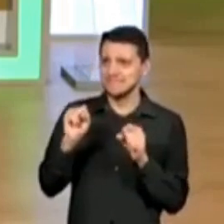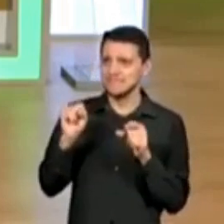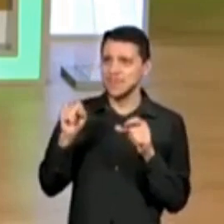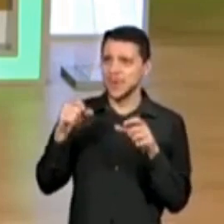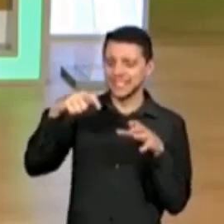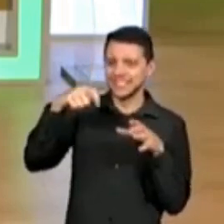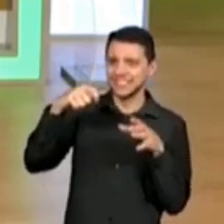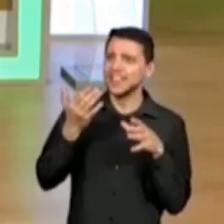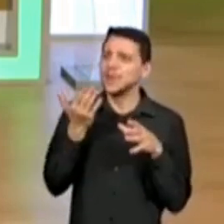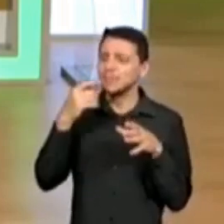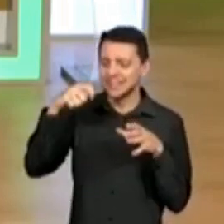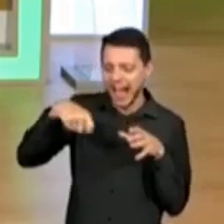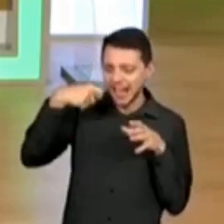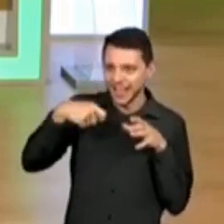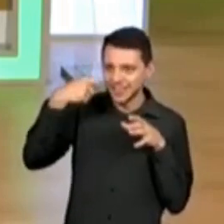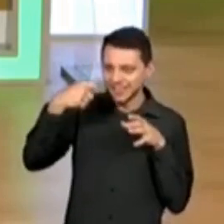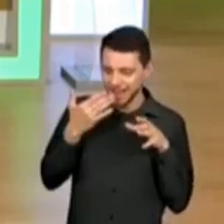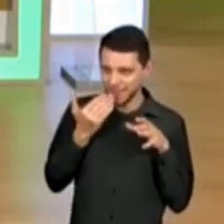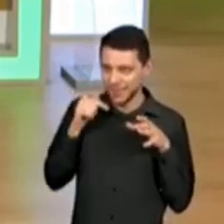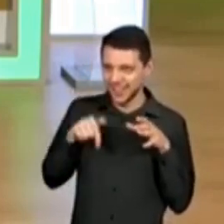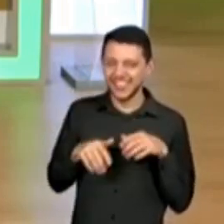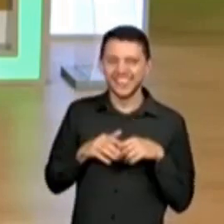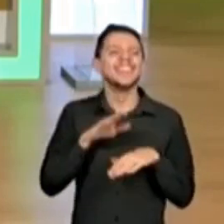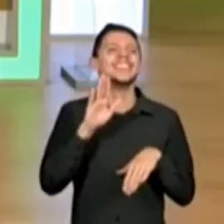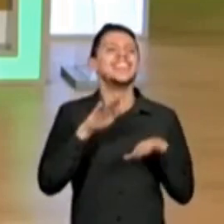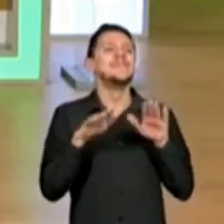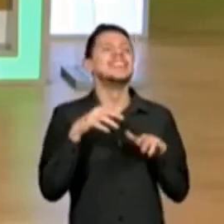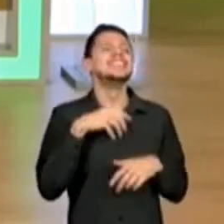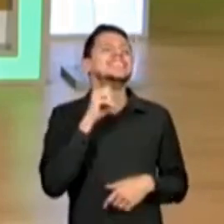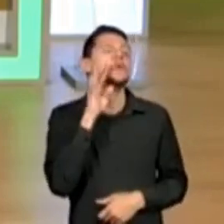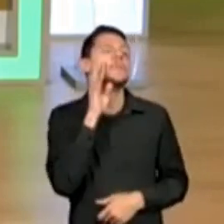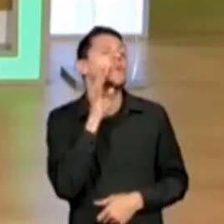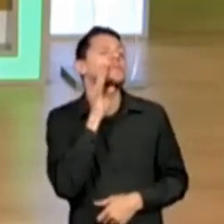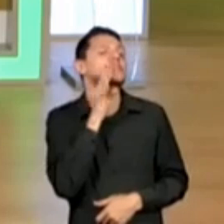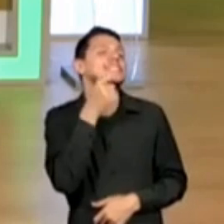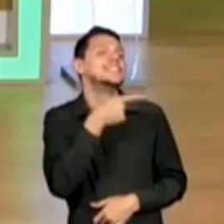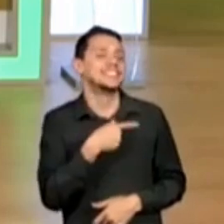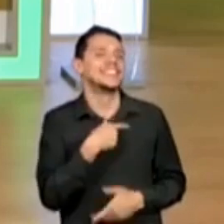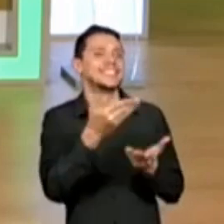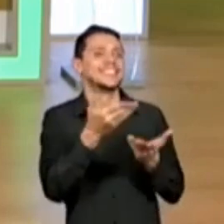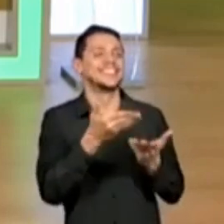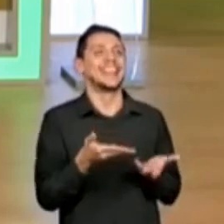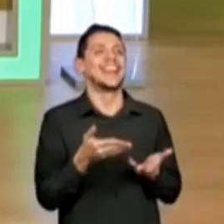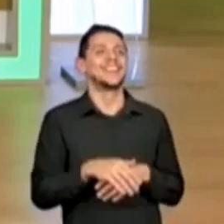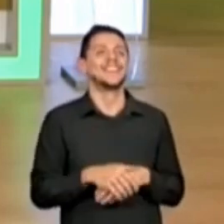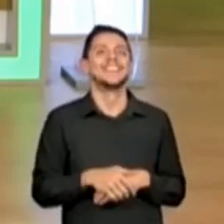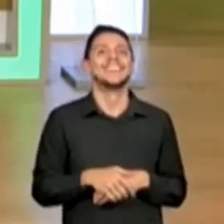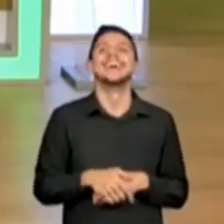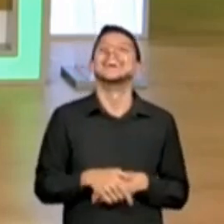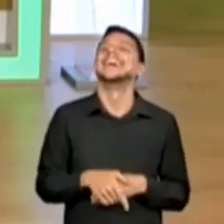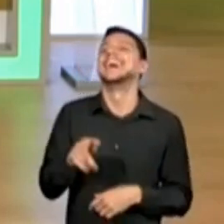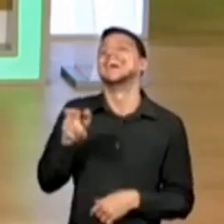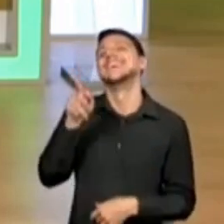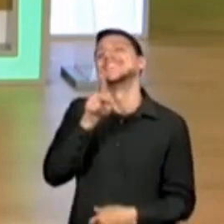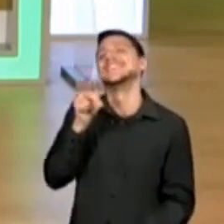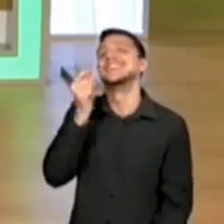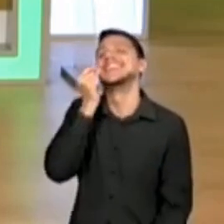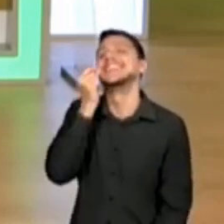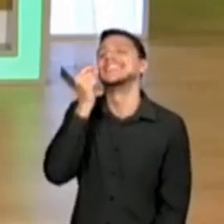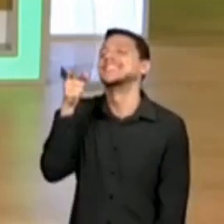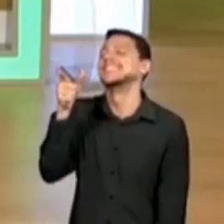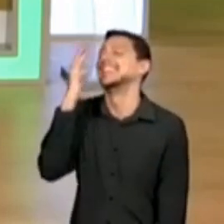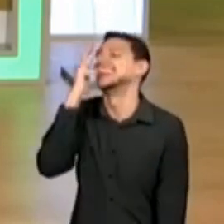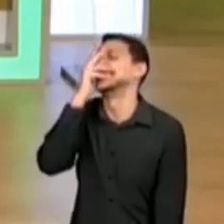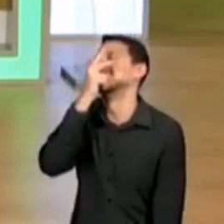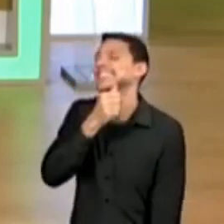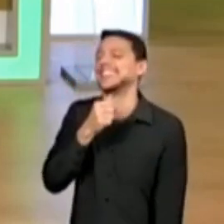menos? Se eu tiver de bom humor. Tá. Aí eu trago. Aline, você é tão linda. Puxa